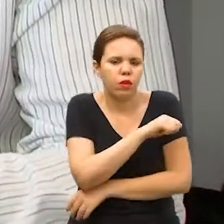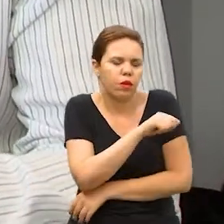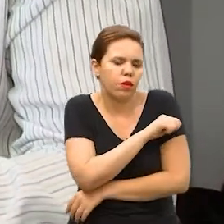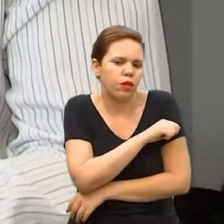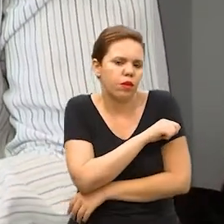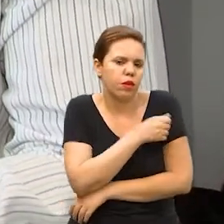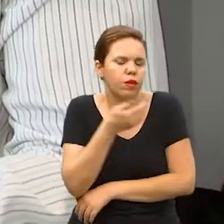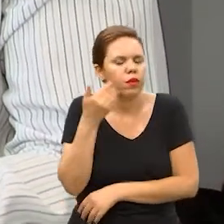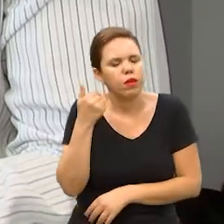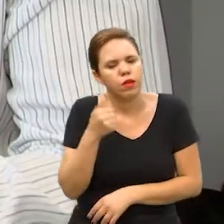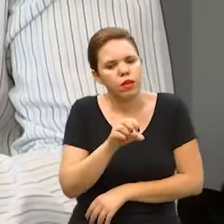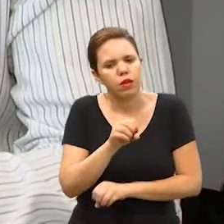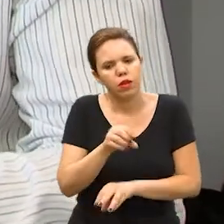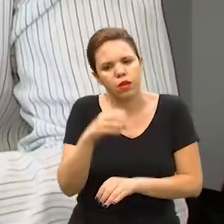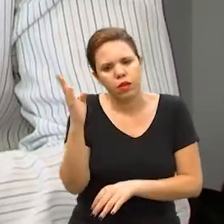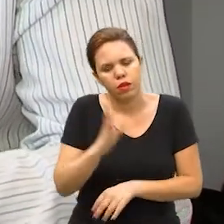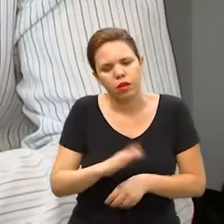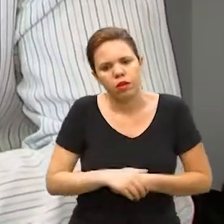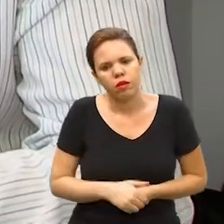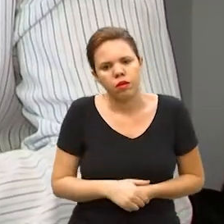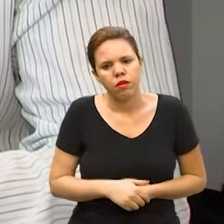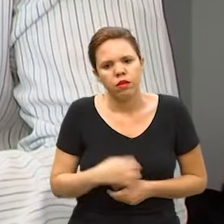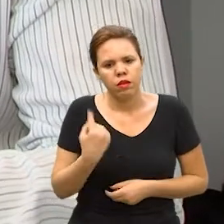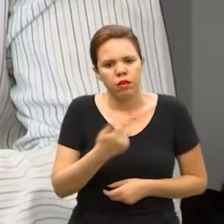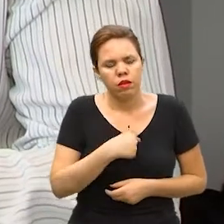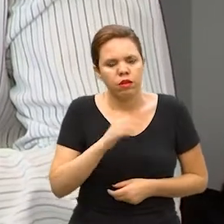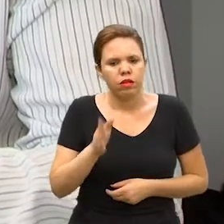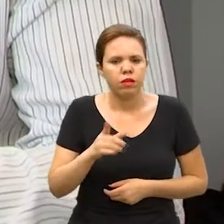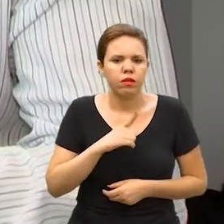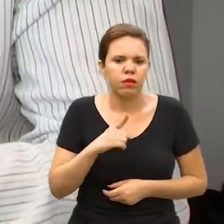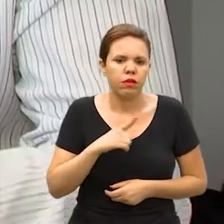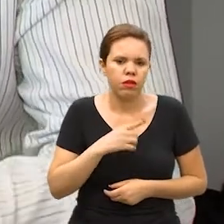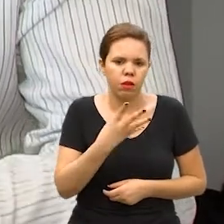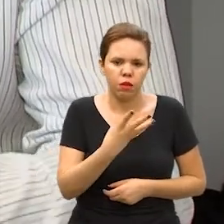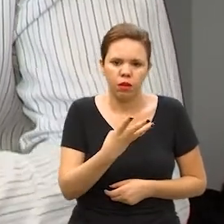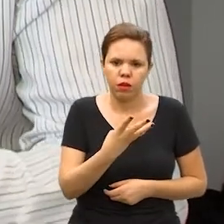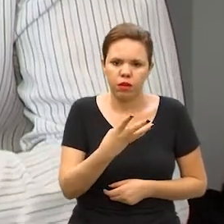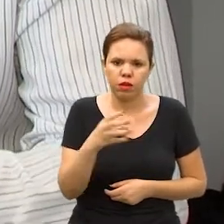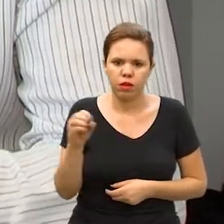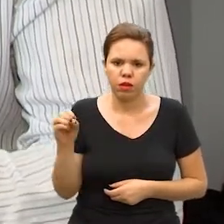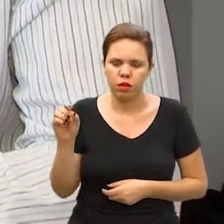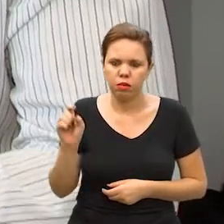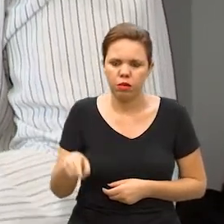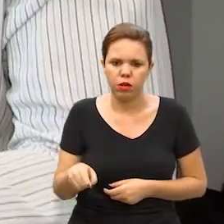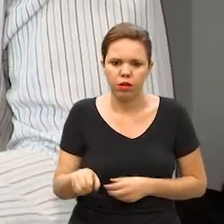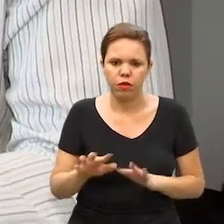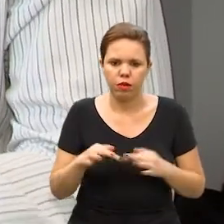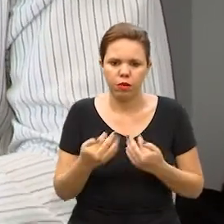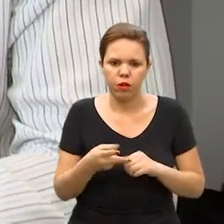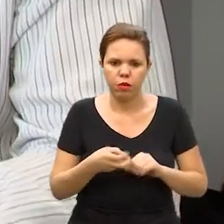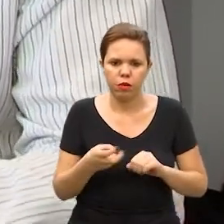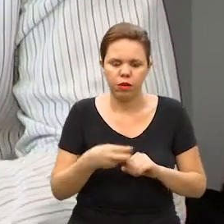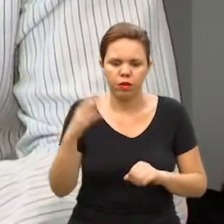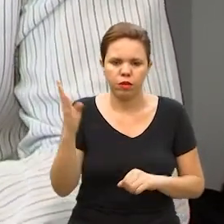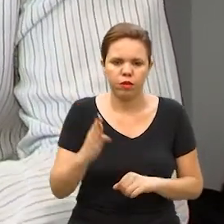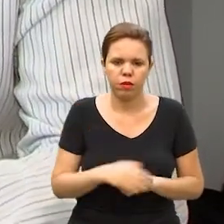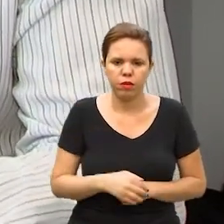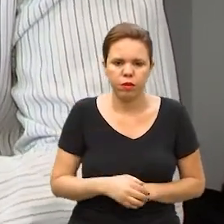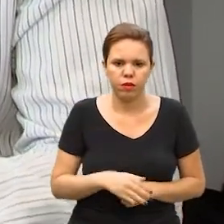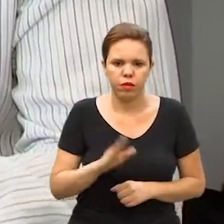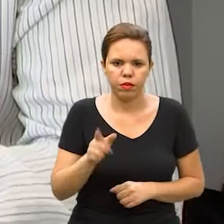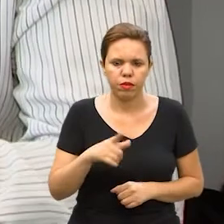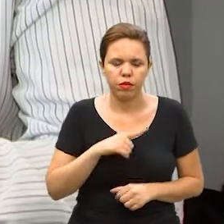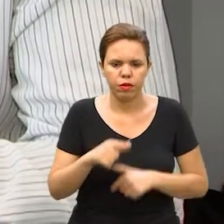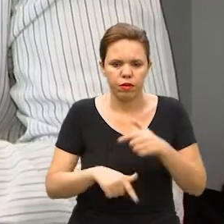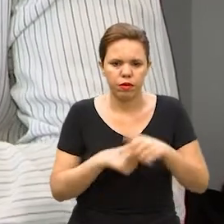a educação do Brasil, né? Então, como a gente já tem 400 mil famílias conectadas com o aplicativo no Brasil e já está